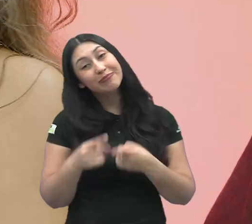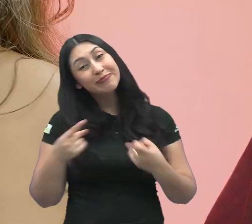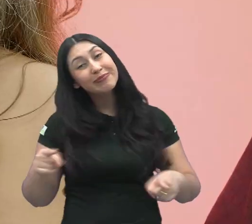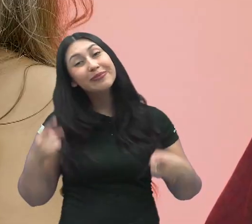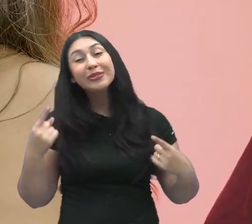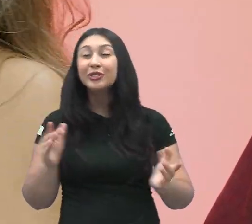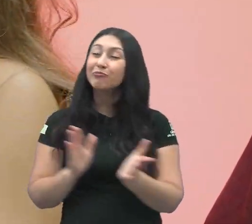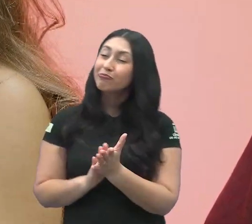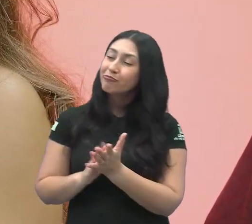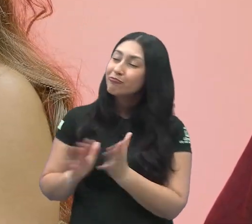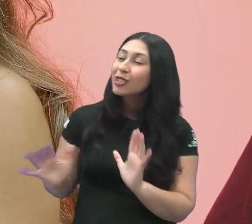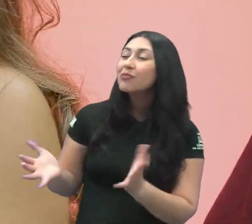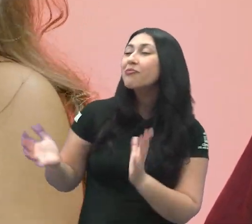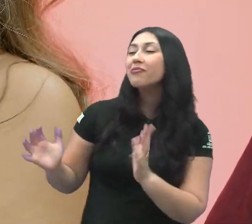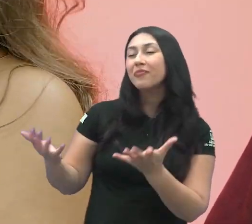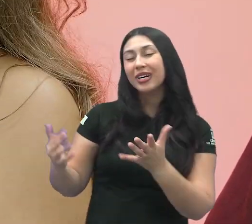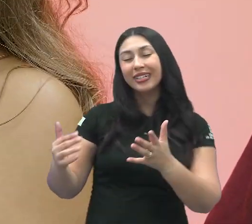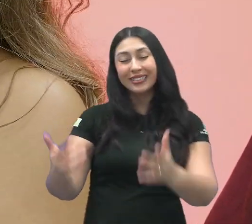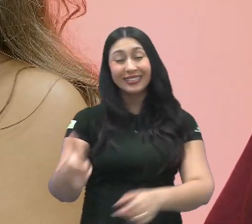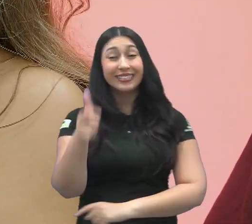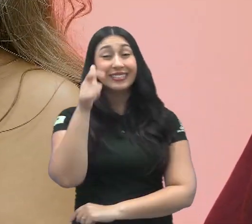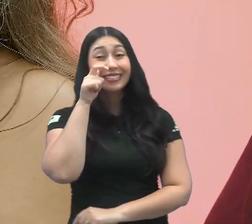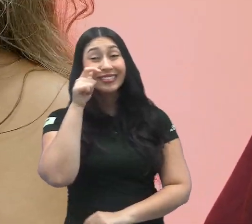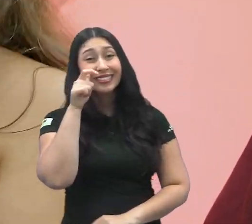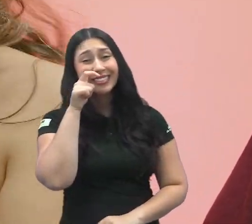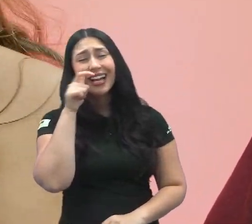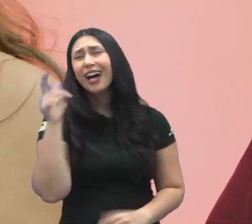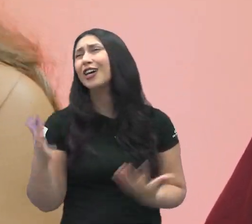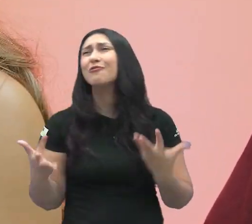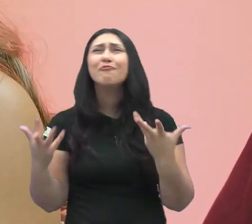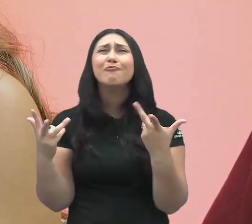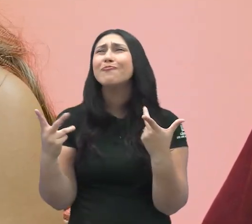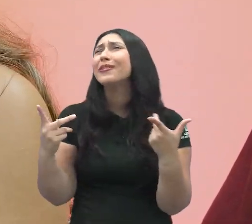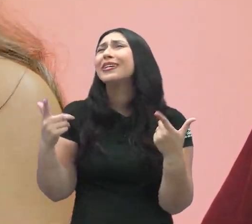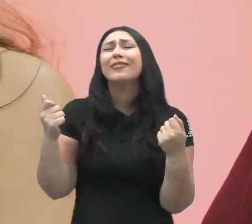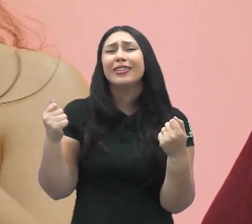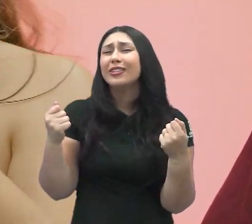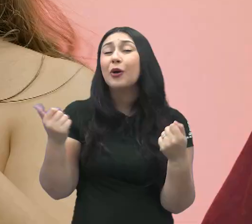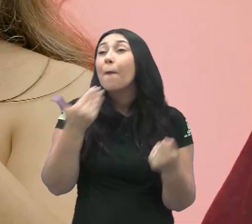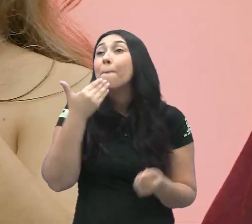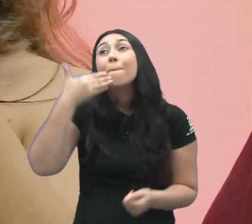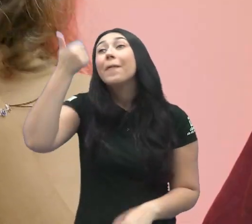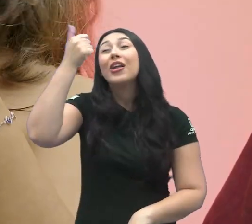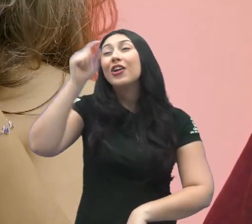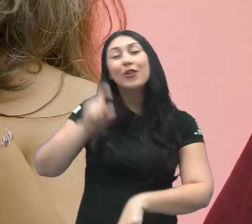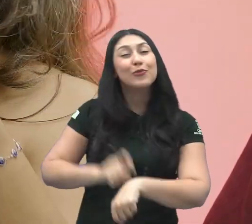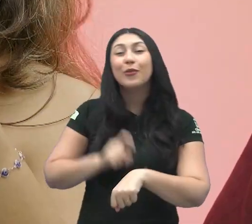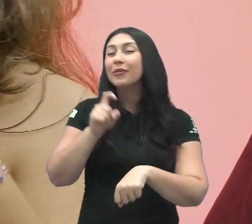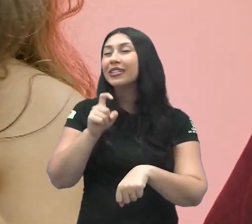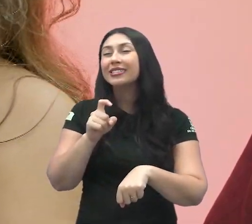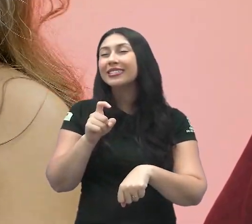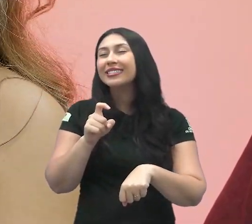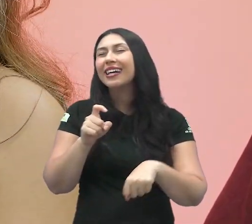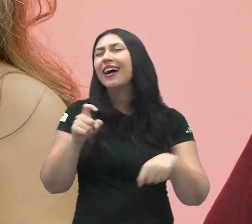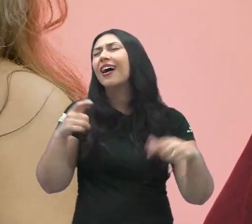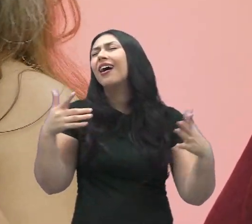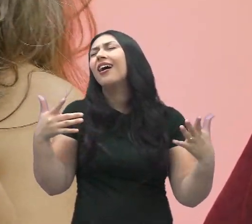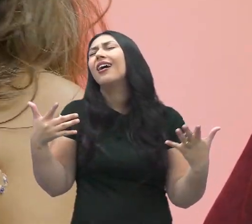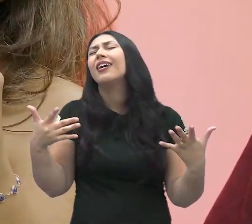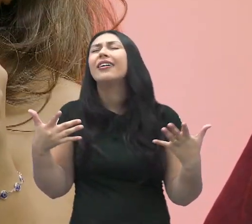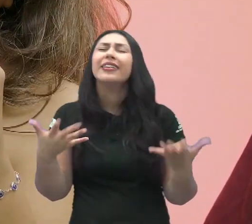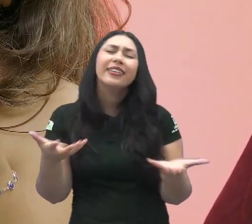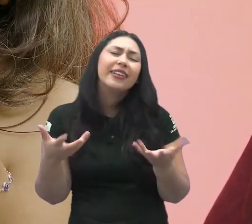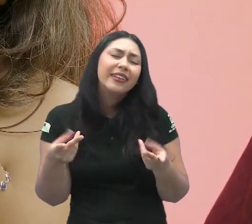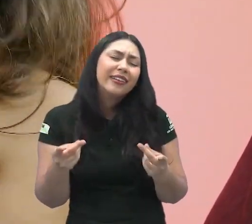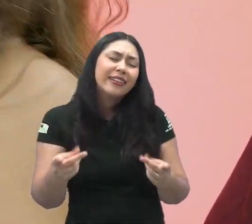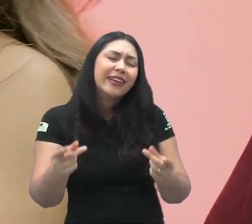apreciam artistas que eu gosto. Então, eles estavam lá me prestigiando. Então, foi maravilhoso, assim. É o melhor momento, é aquele momento que eu falei, eu